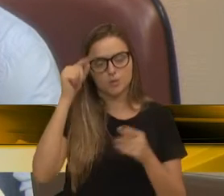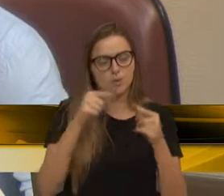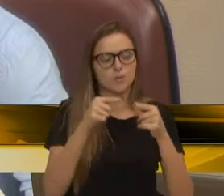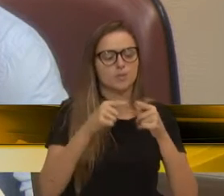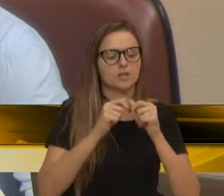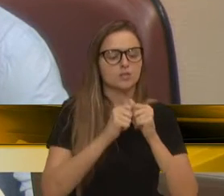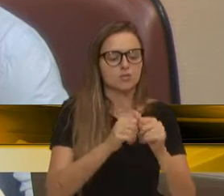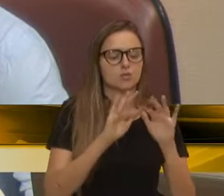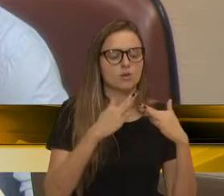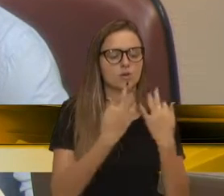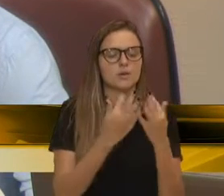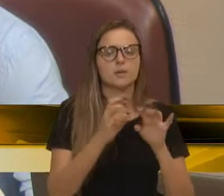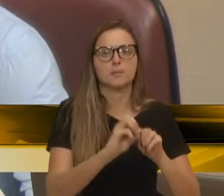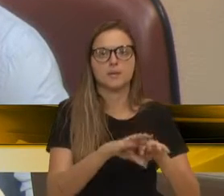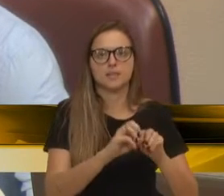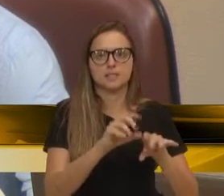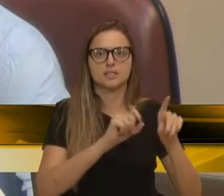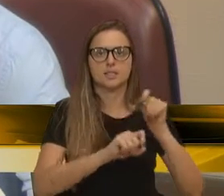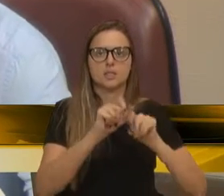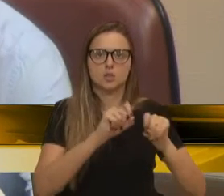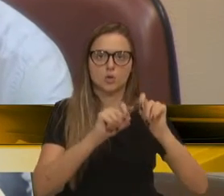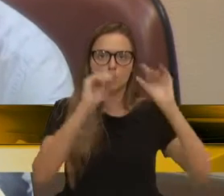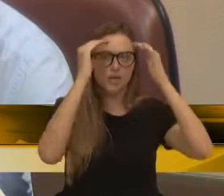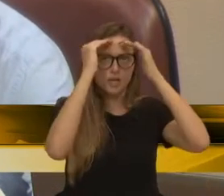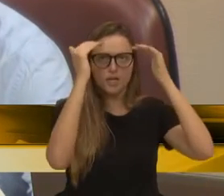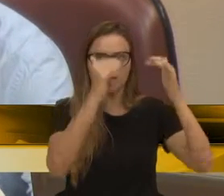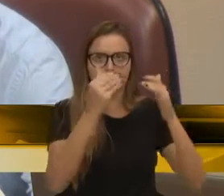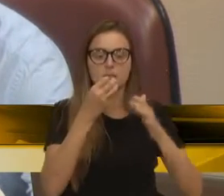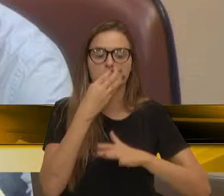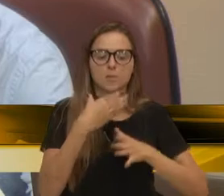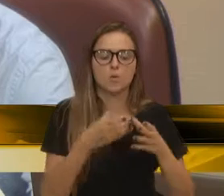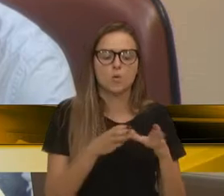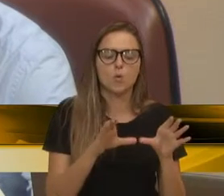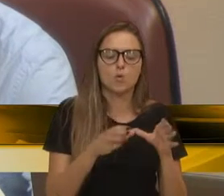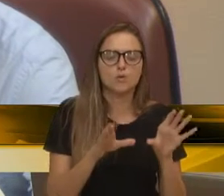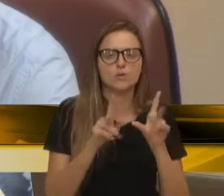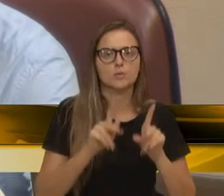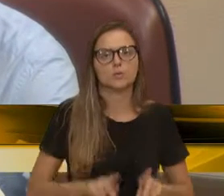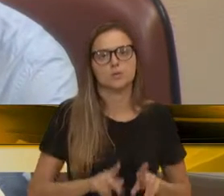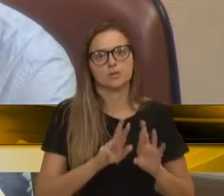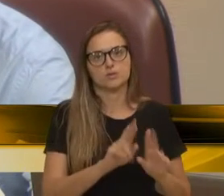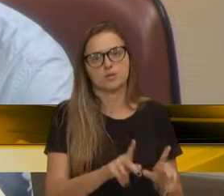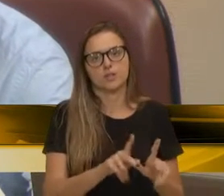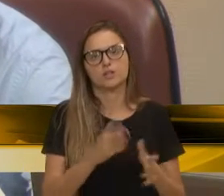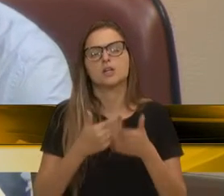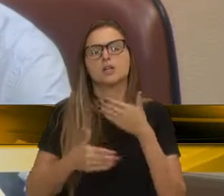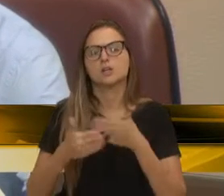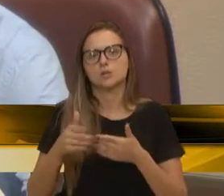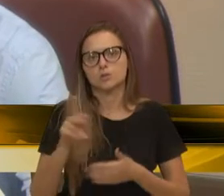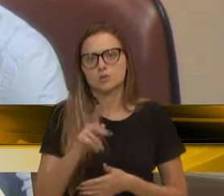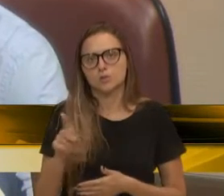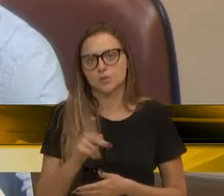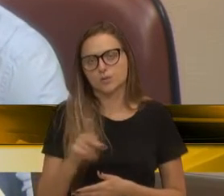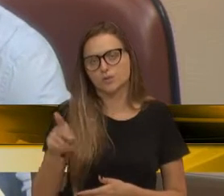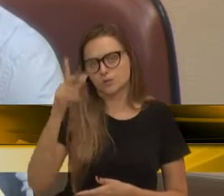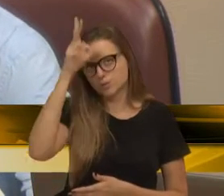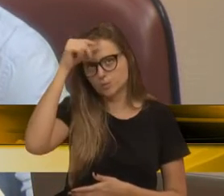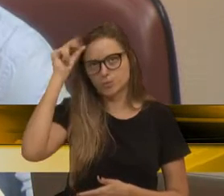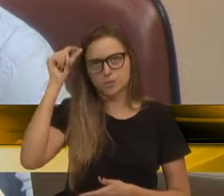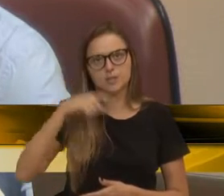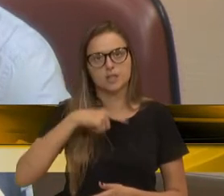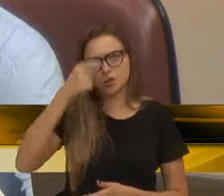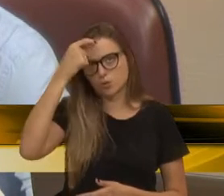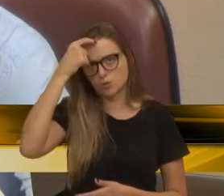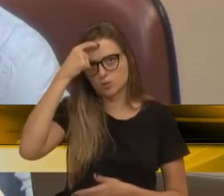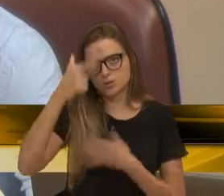para transmitir ensinamentos de respeito e bom convívio com as diferenças e os professores municipais têm plena consciência do